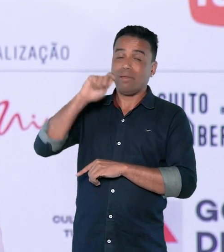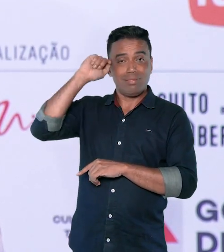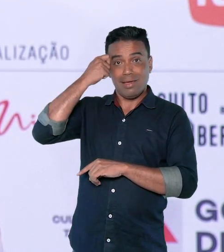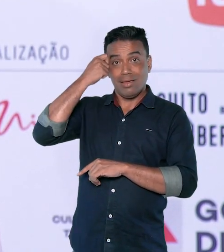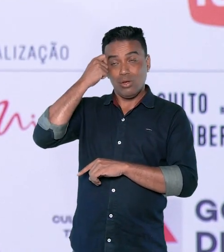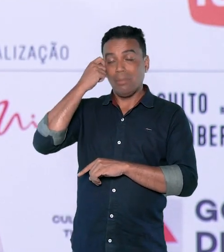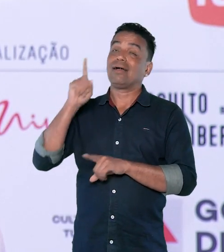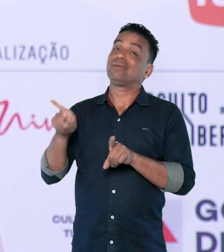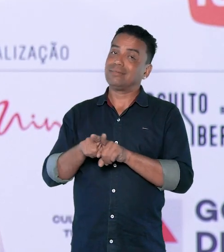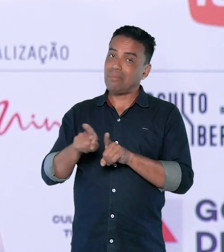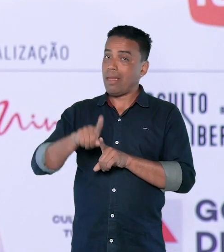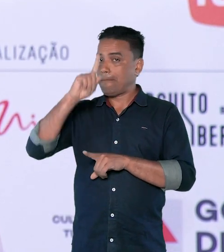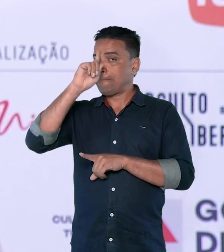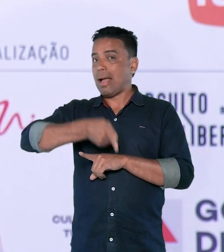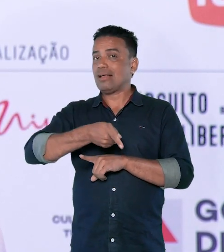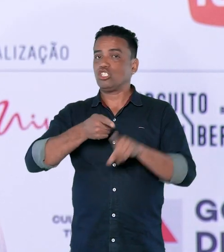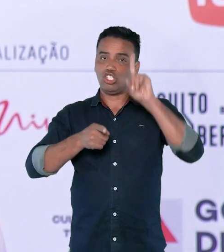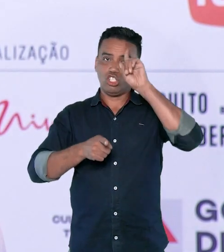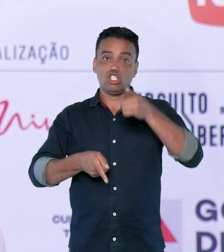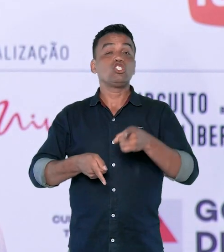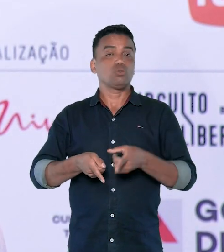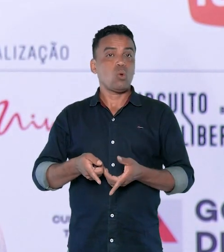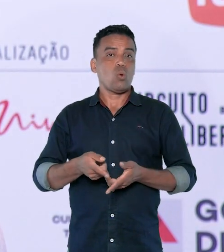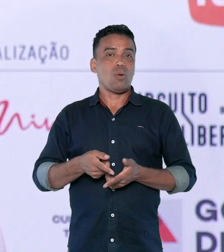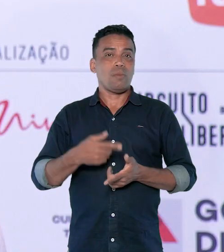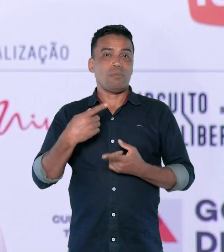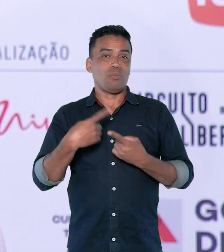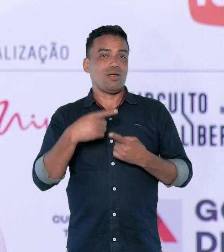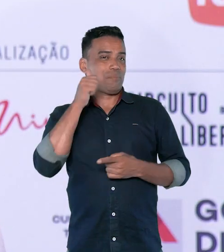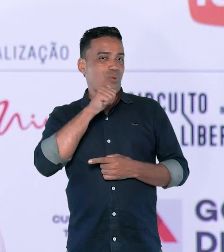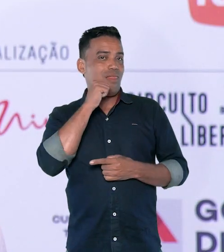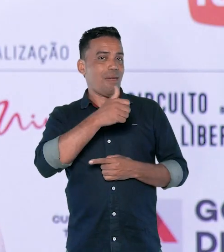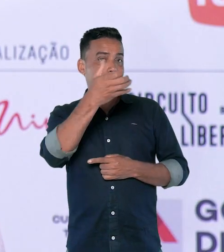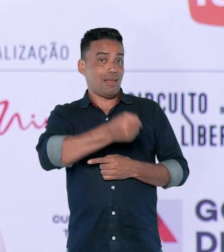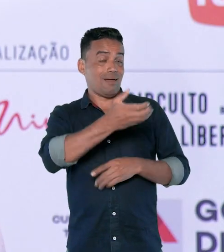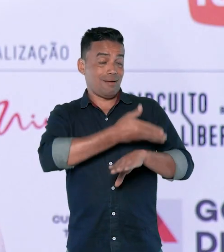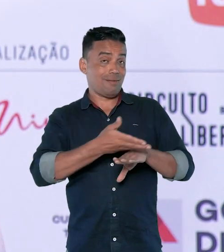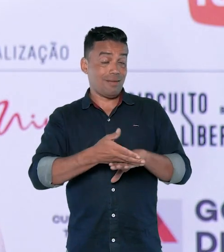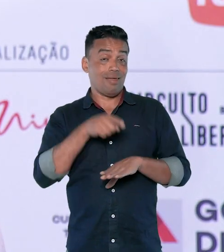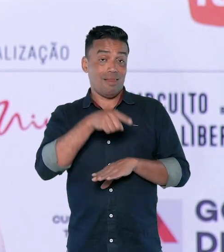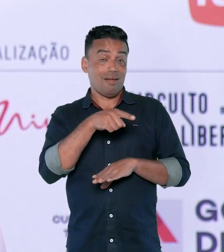cometer machismos com a namorada branca, e ela, por ser